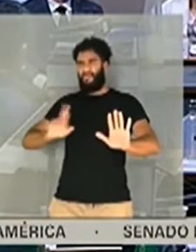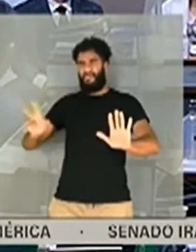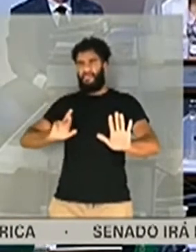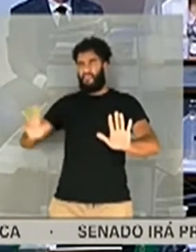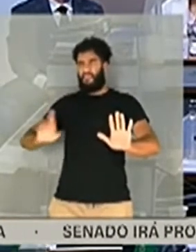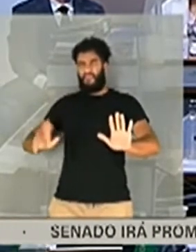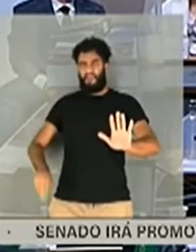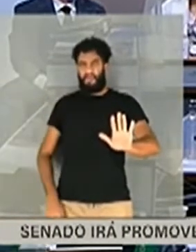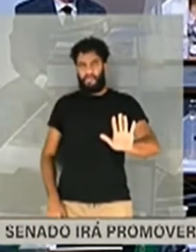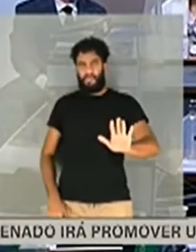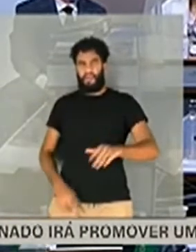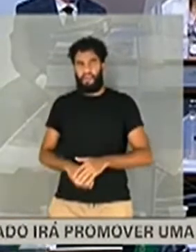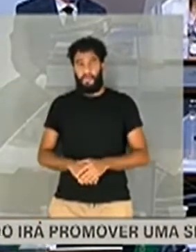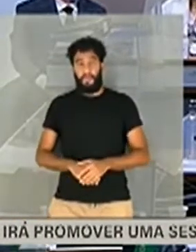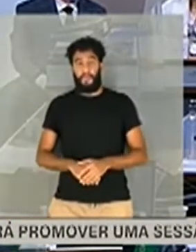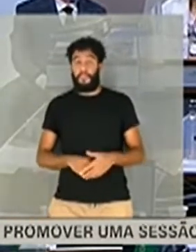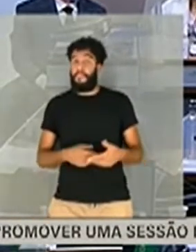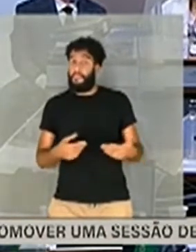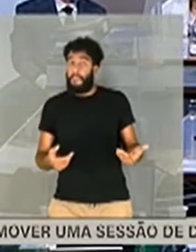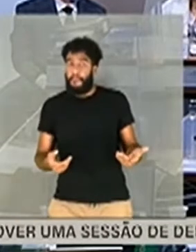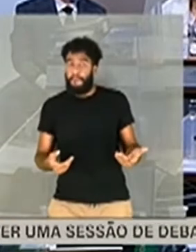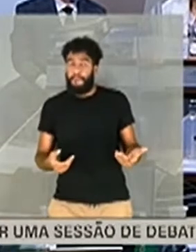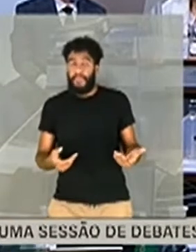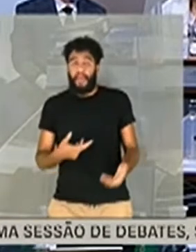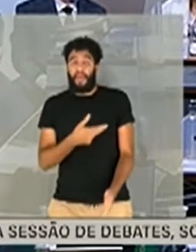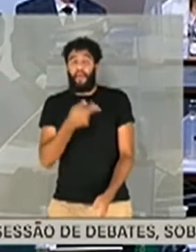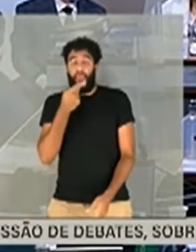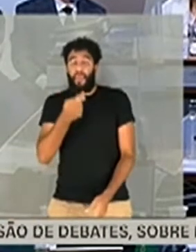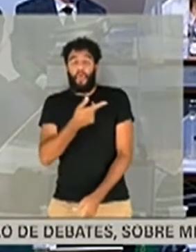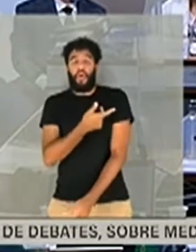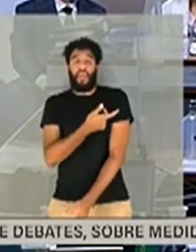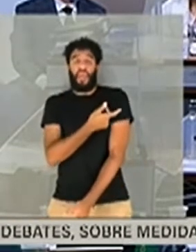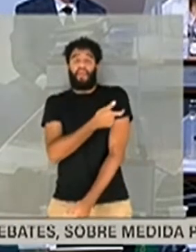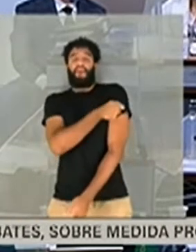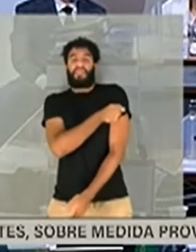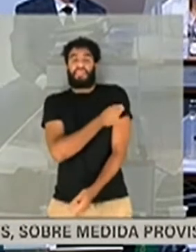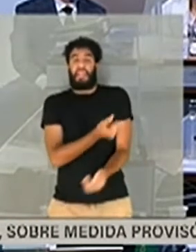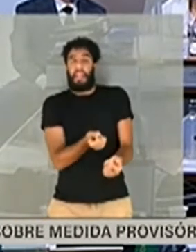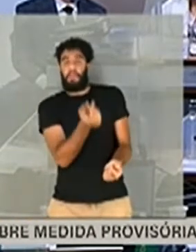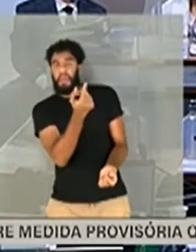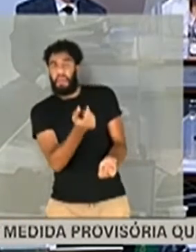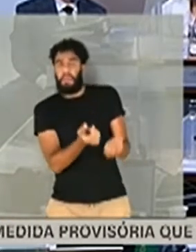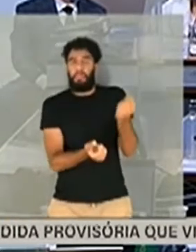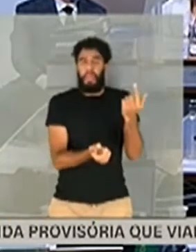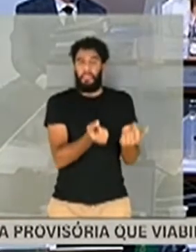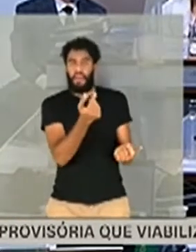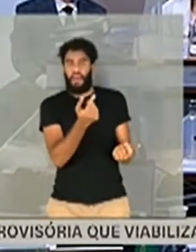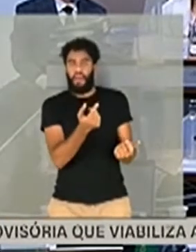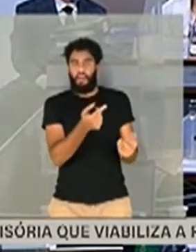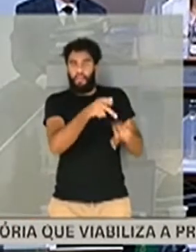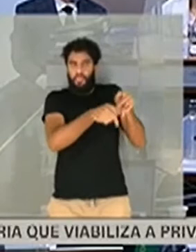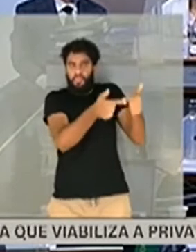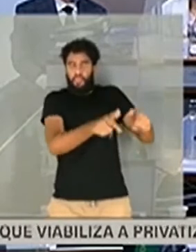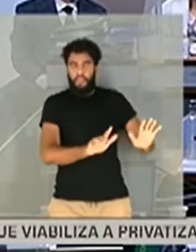disse o seguinte, que não precisa vacinar aleatoriamente. Nem obrigatoriamente. Tem que vacinar todos os brasileiros,